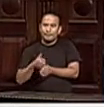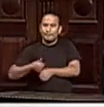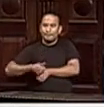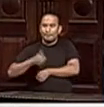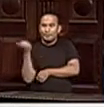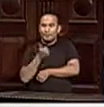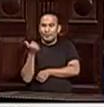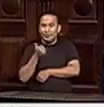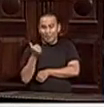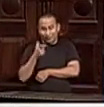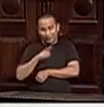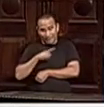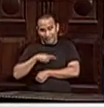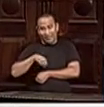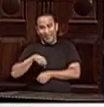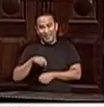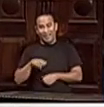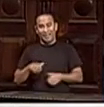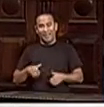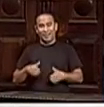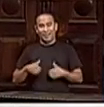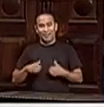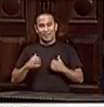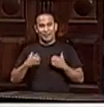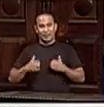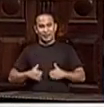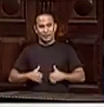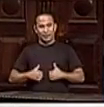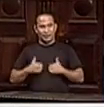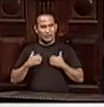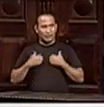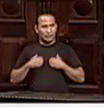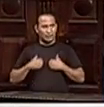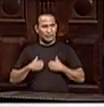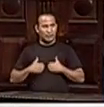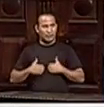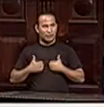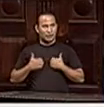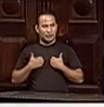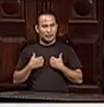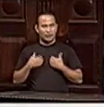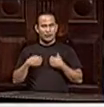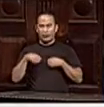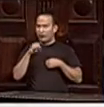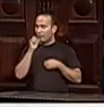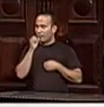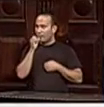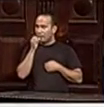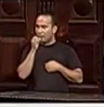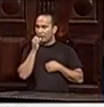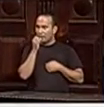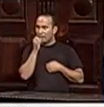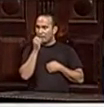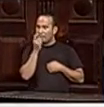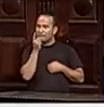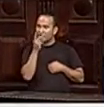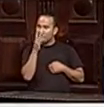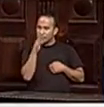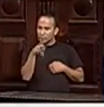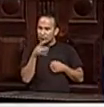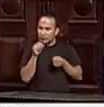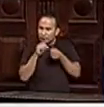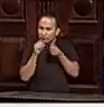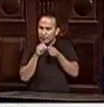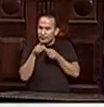estabelecer comissão de ética para apurar as denúncias feitas contra esses 3 parlamentares.